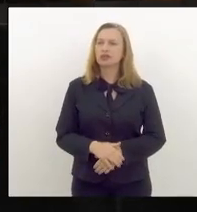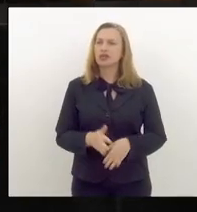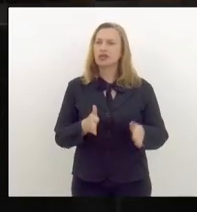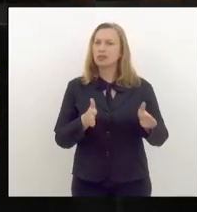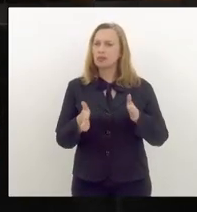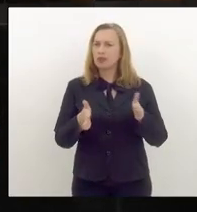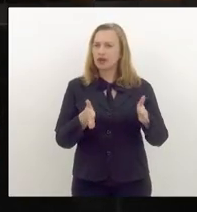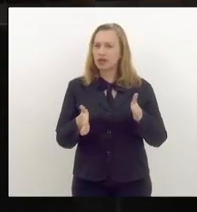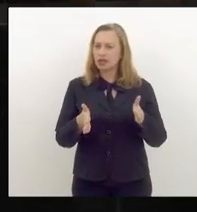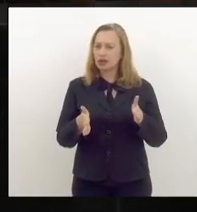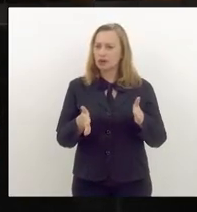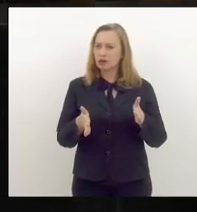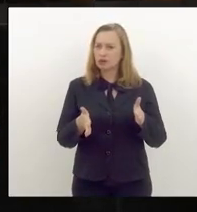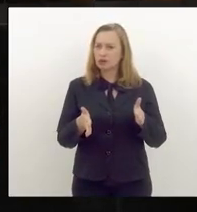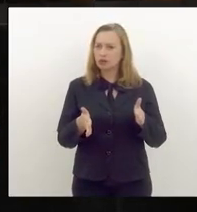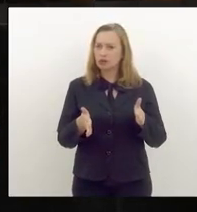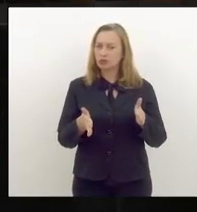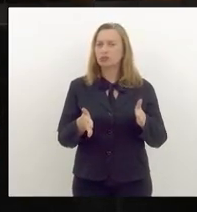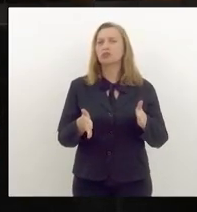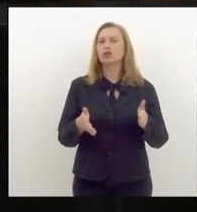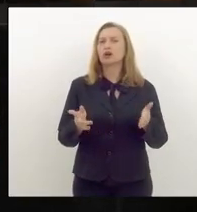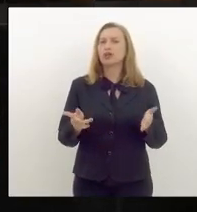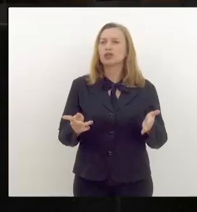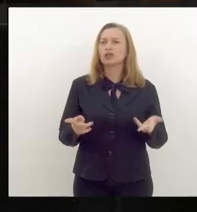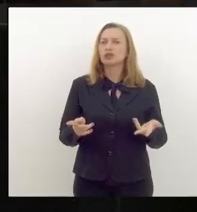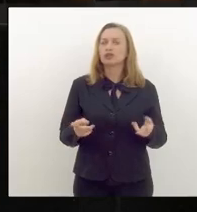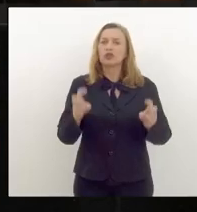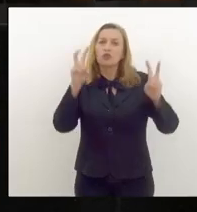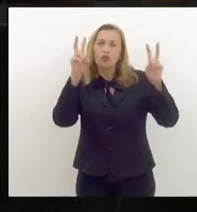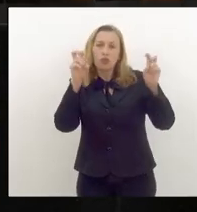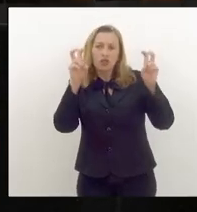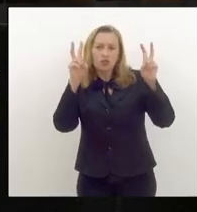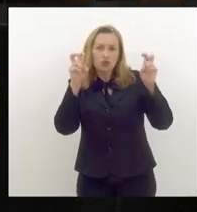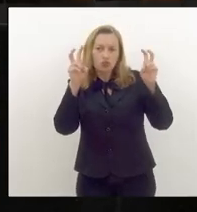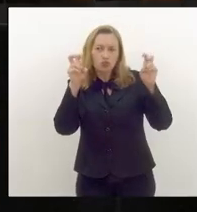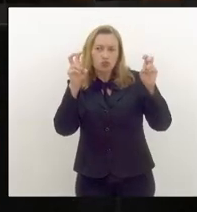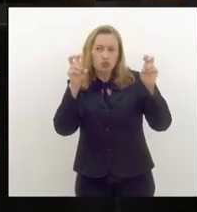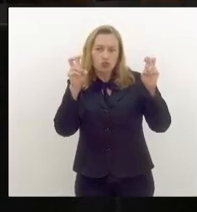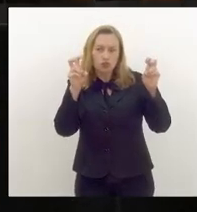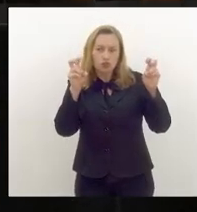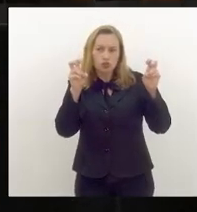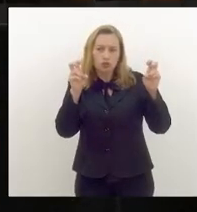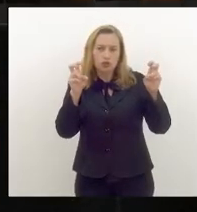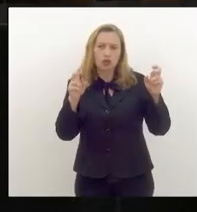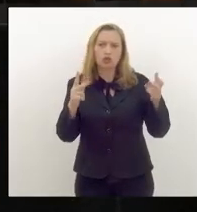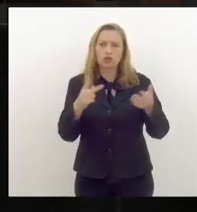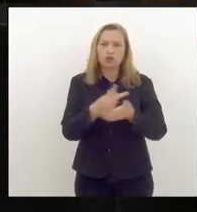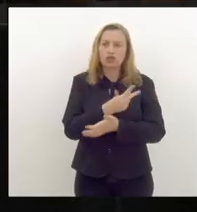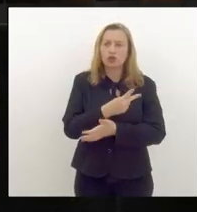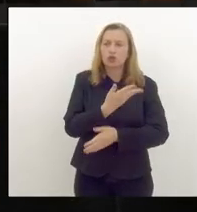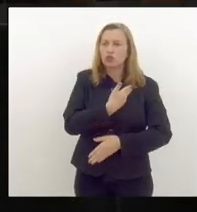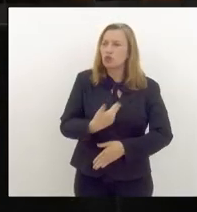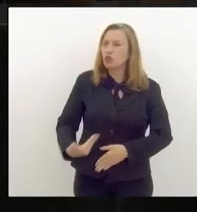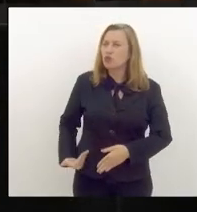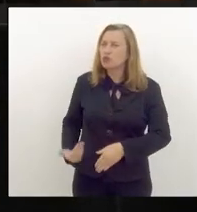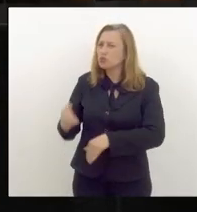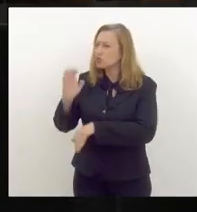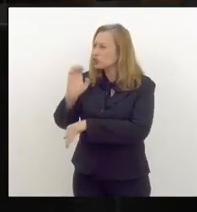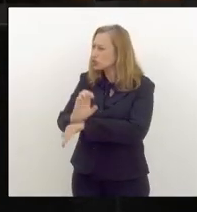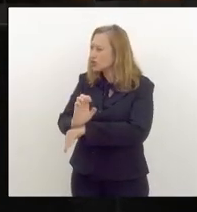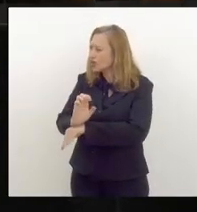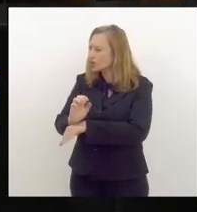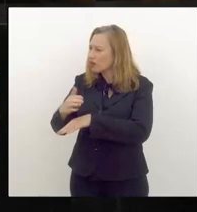que estourou um escândalo no governo do estado o guia e